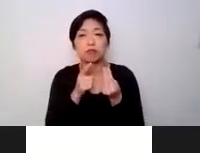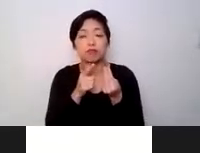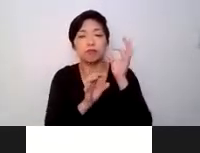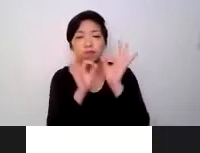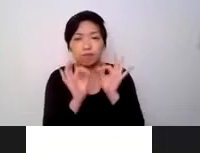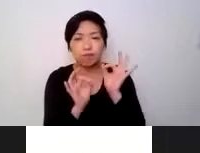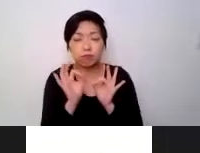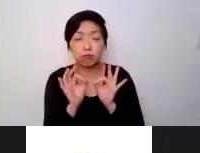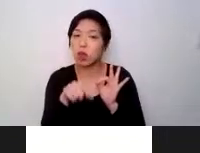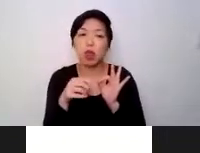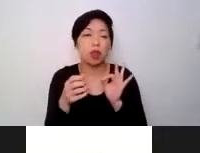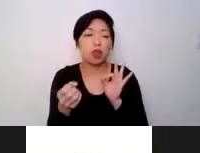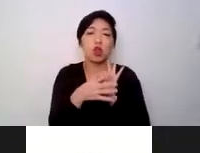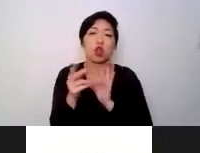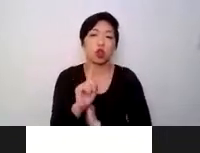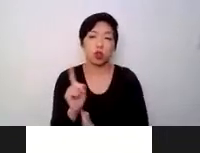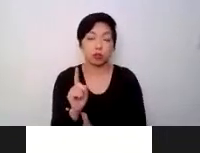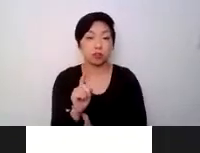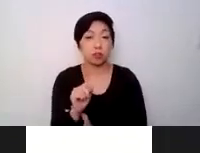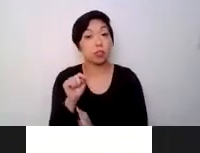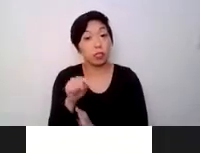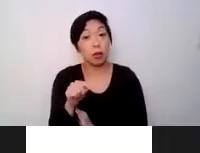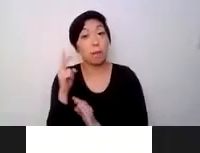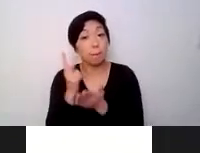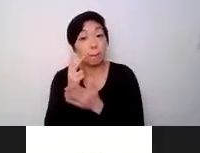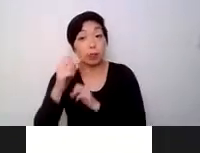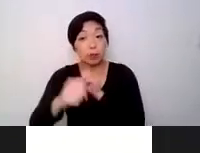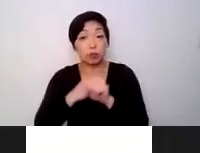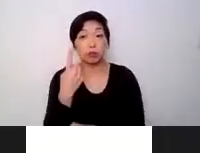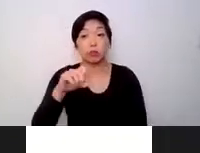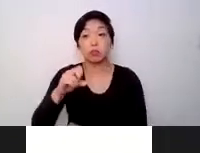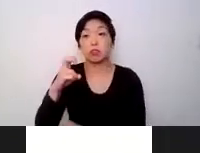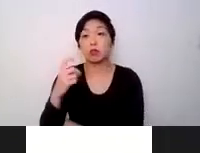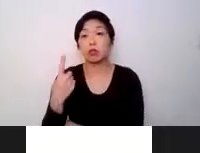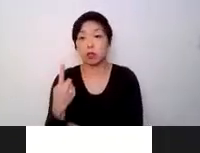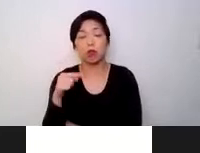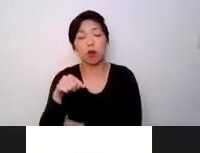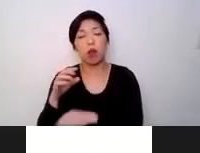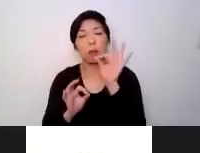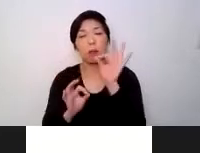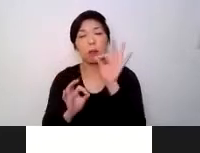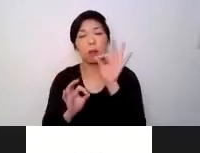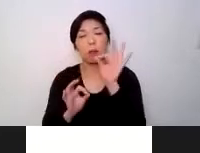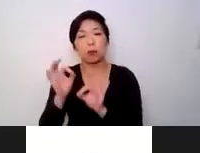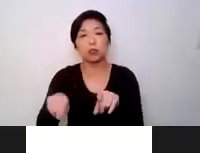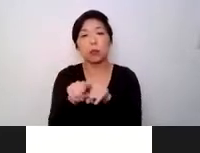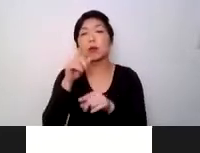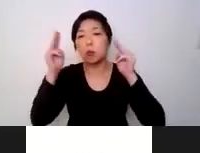1951 mesmo ano do projeto do Mausoleu ela projetou o museu à beira do oceano em Santos